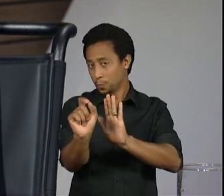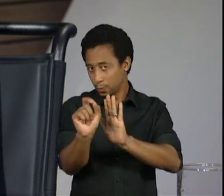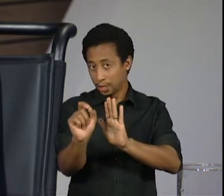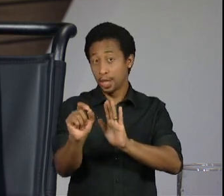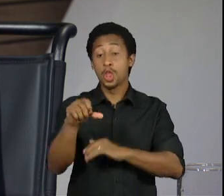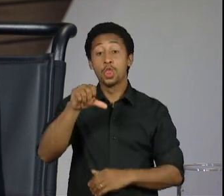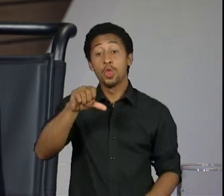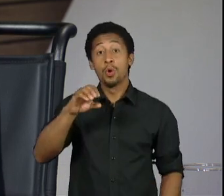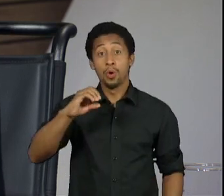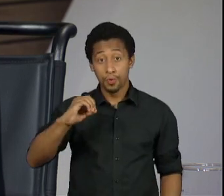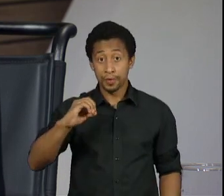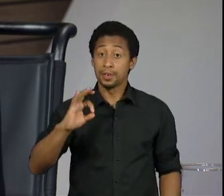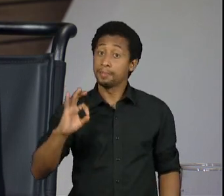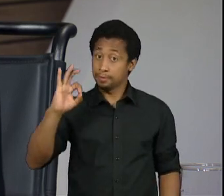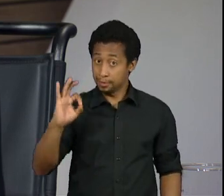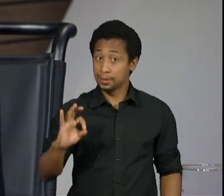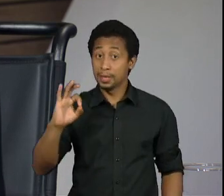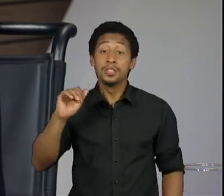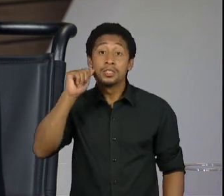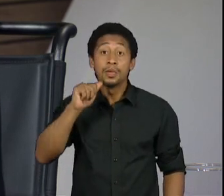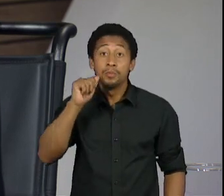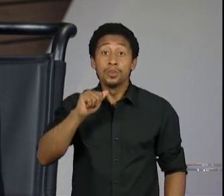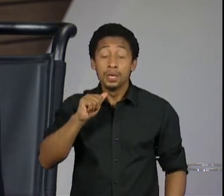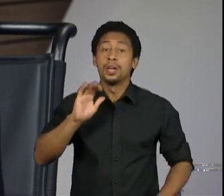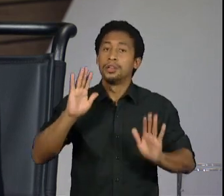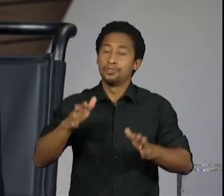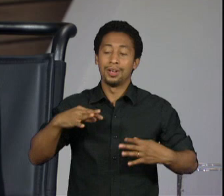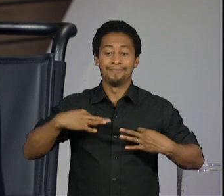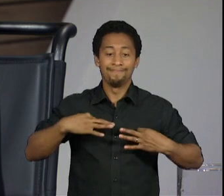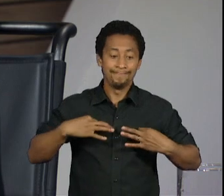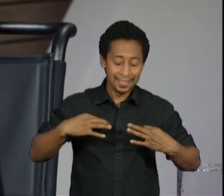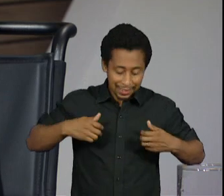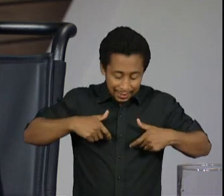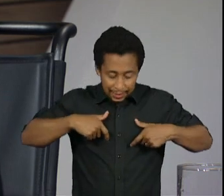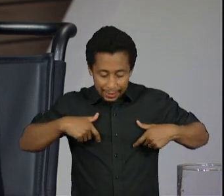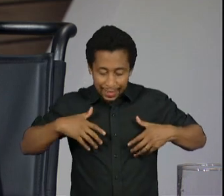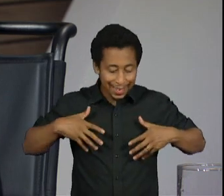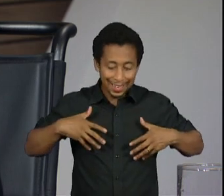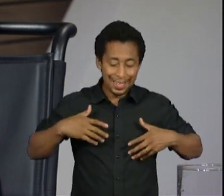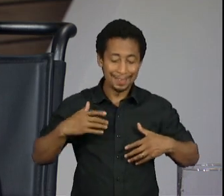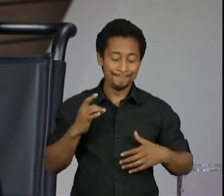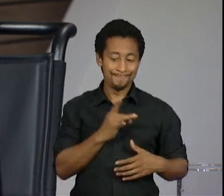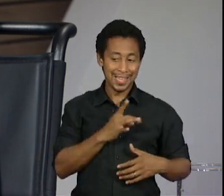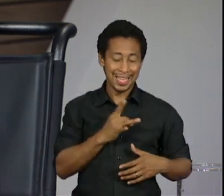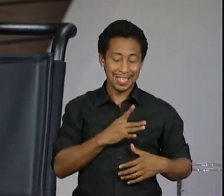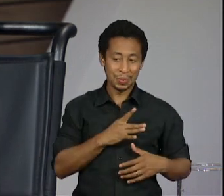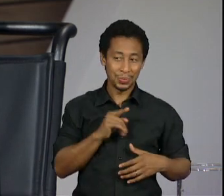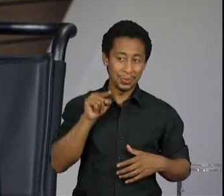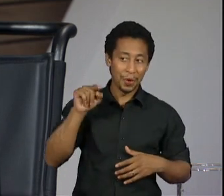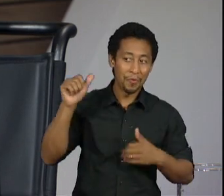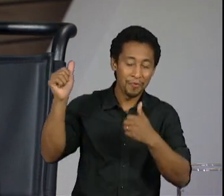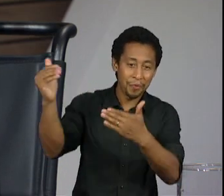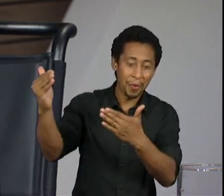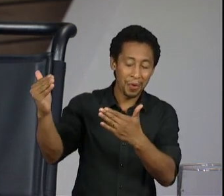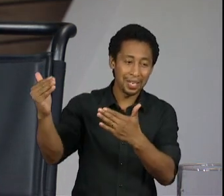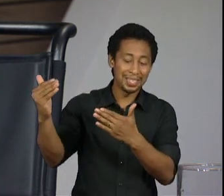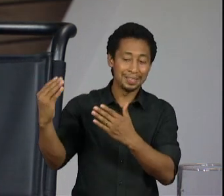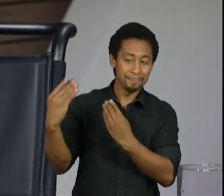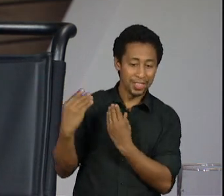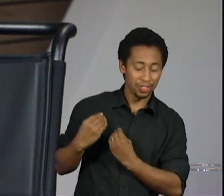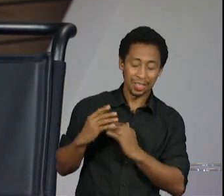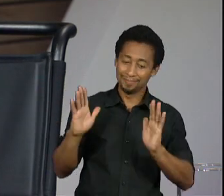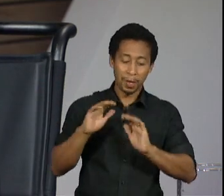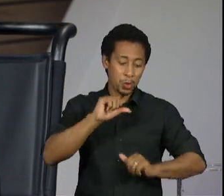de 90% das mulheres já trocaram de roupa alguma vez antes de sair de casa com medo de serem assediadas. E a gente faz isso não é porque a